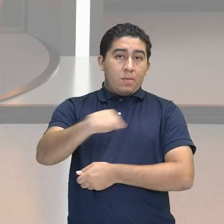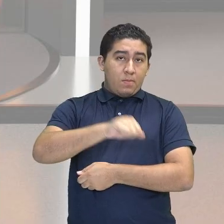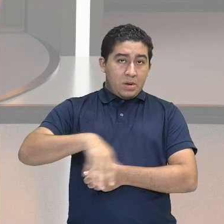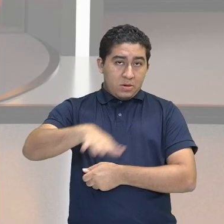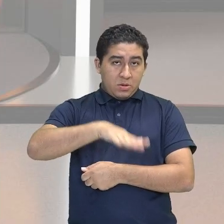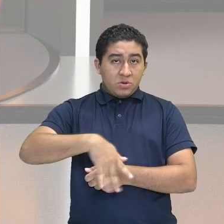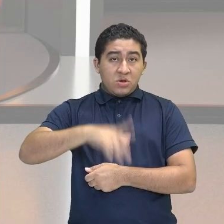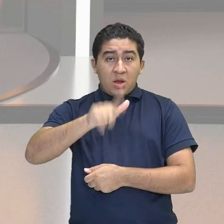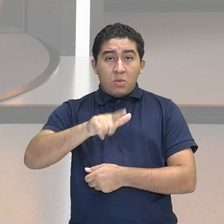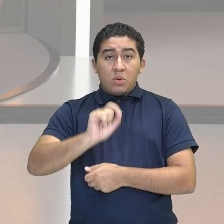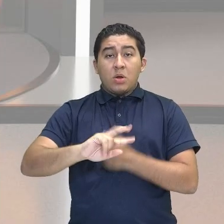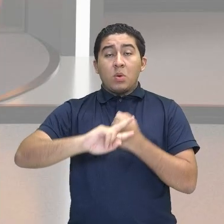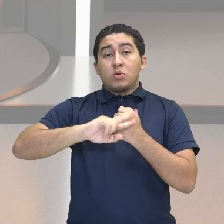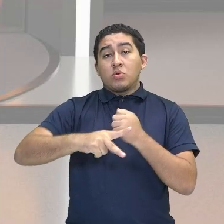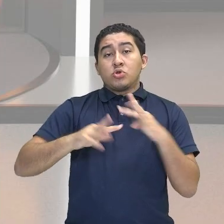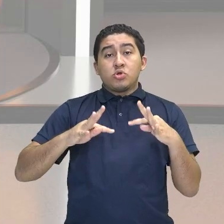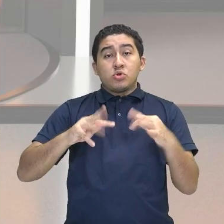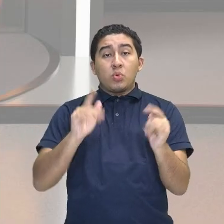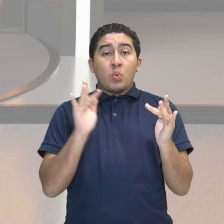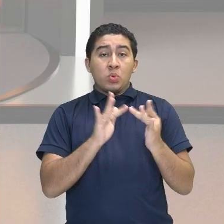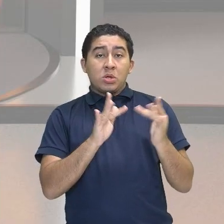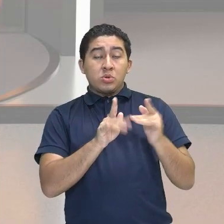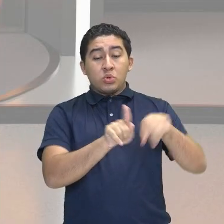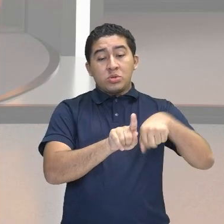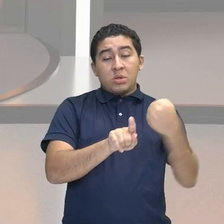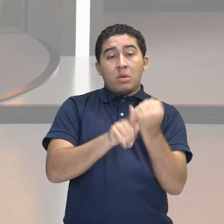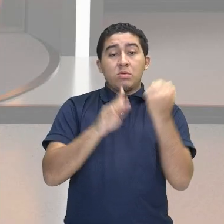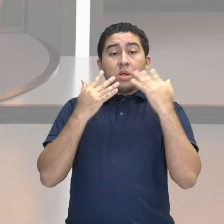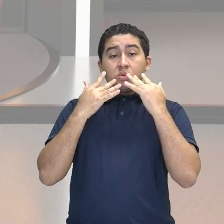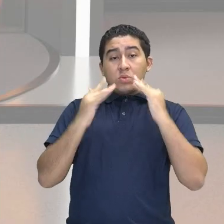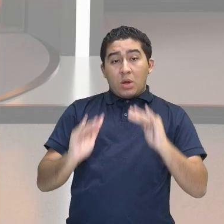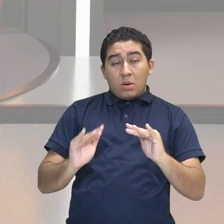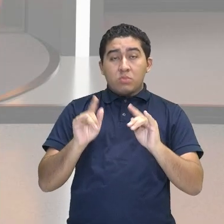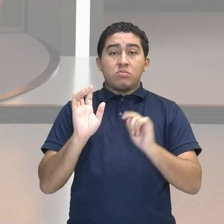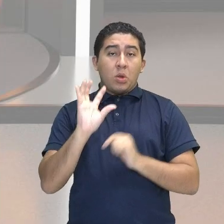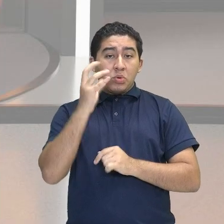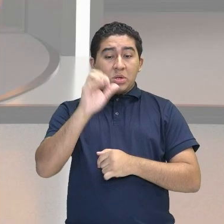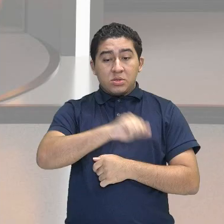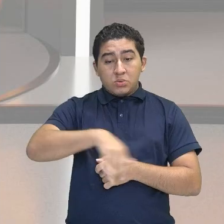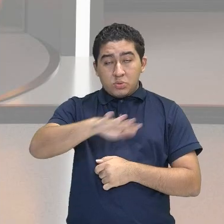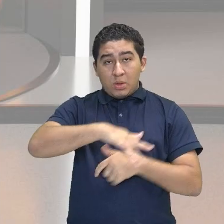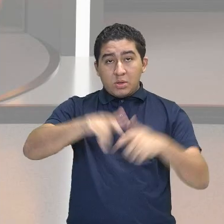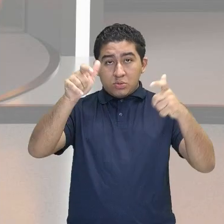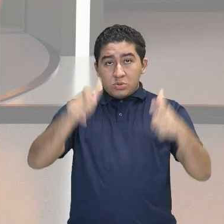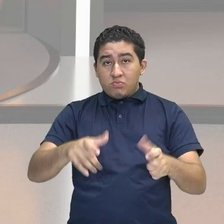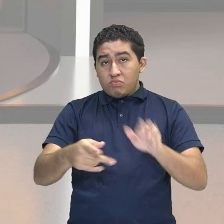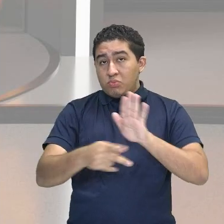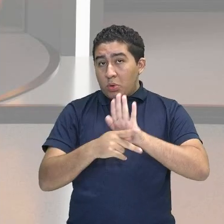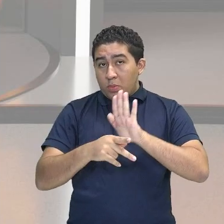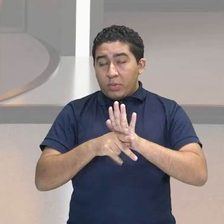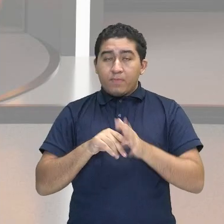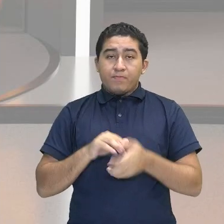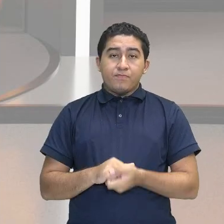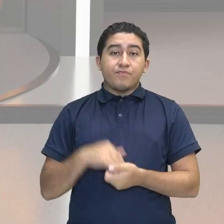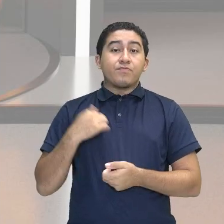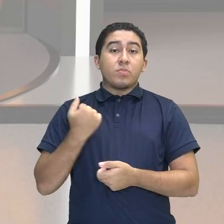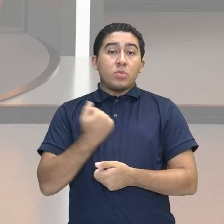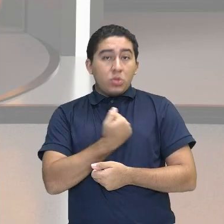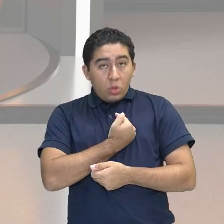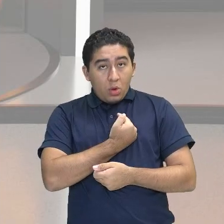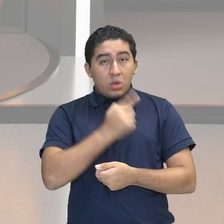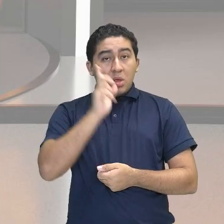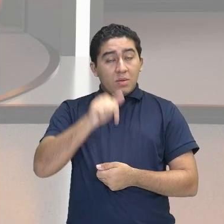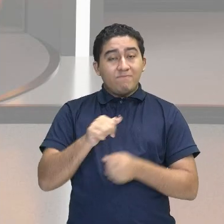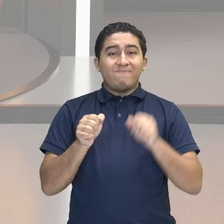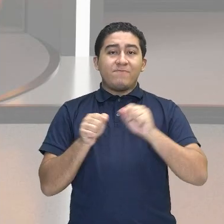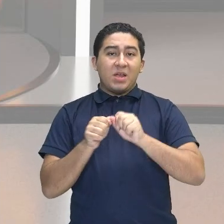de todas as interações, né, sociais e naturais que ali ocorrem. Então, nós produzimos as paisagens, né,